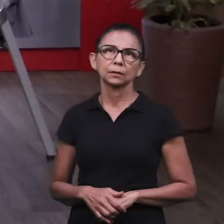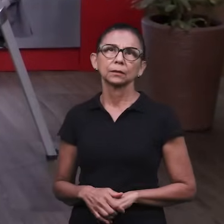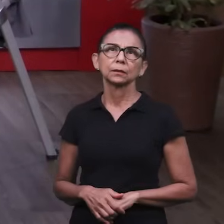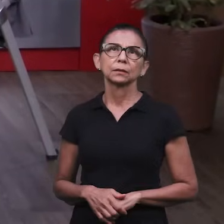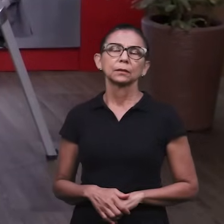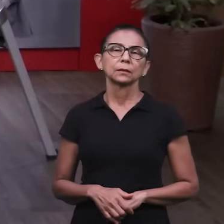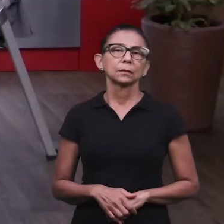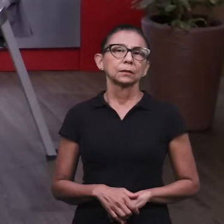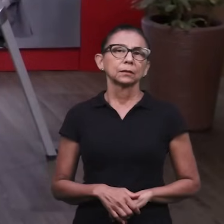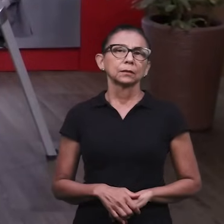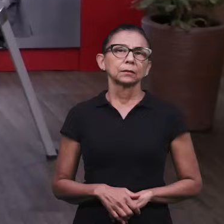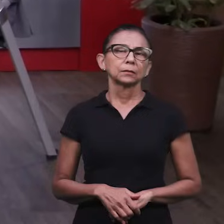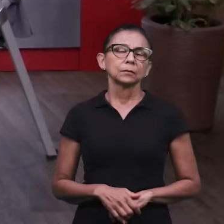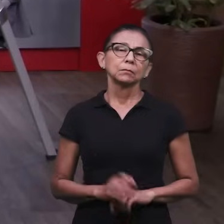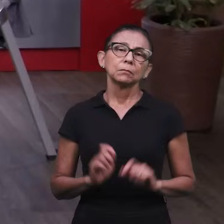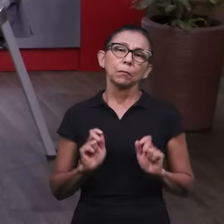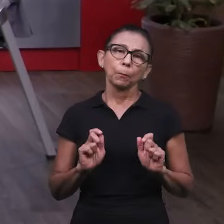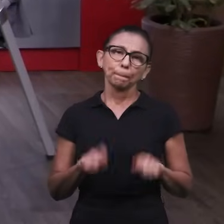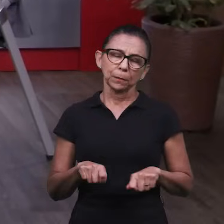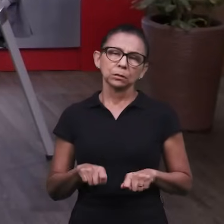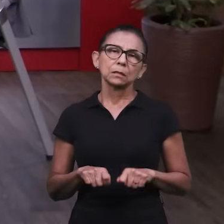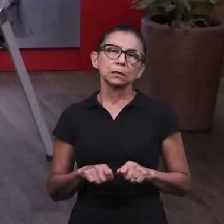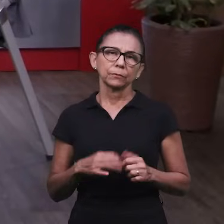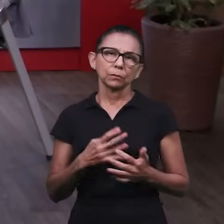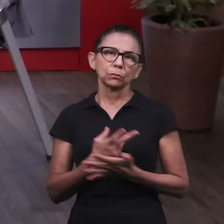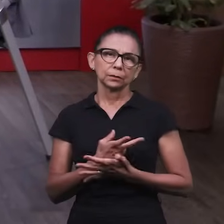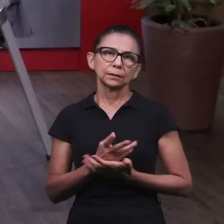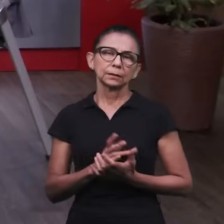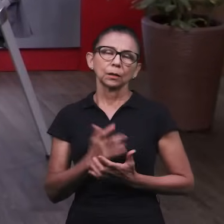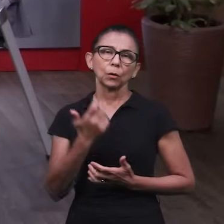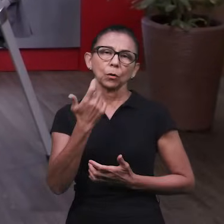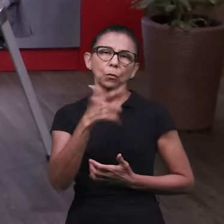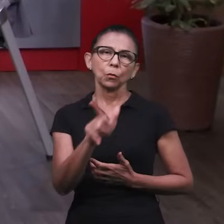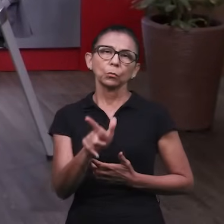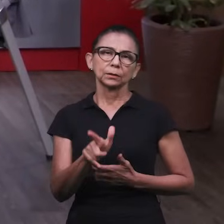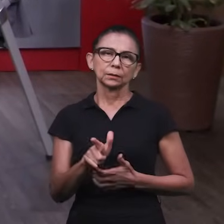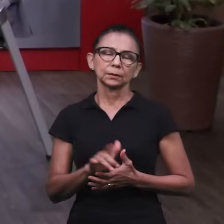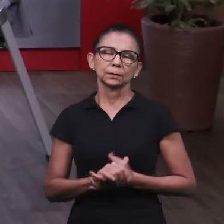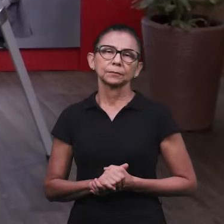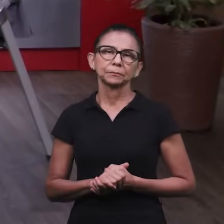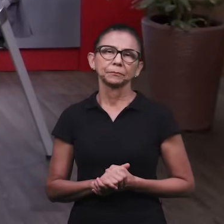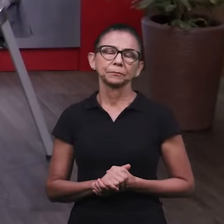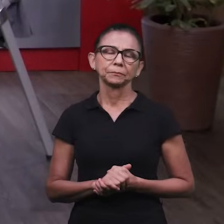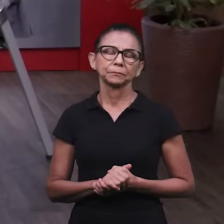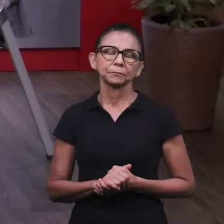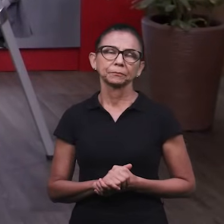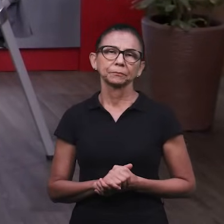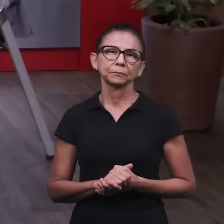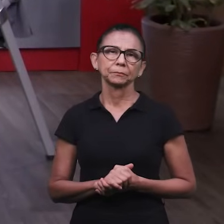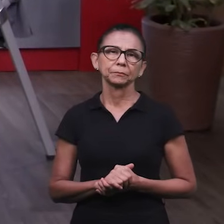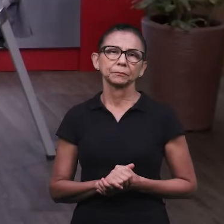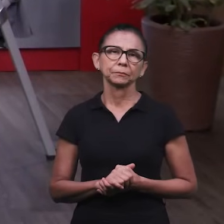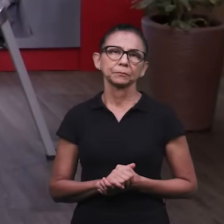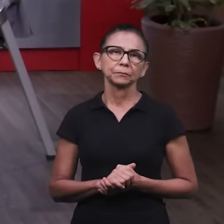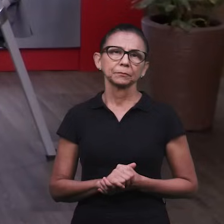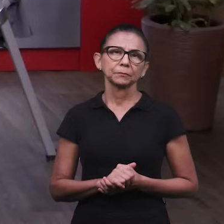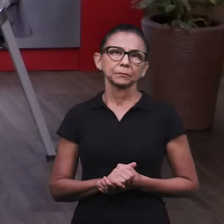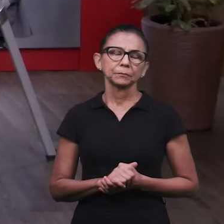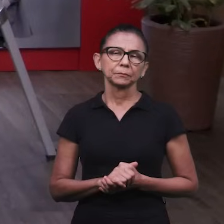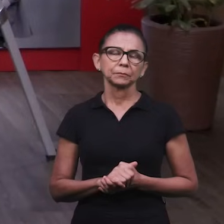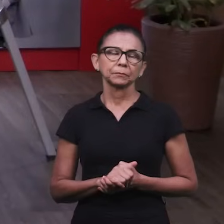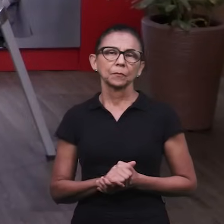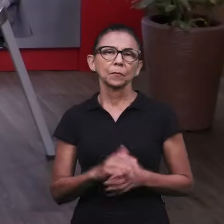que vá ter, né? Mas pode ter esse tipo de ocorrência. Tiago, como que os familiares eles